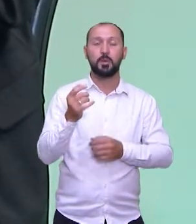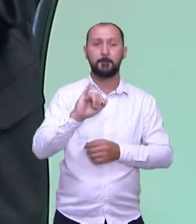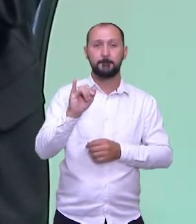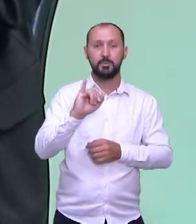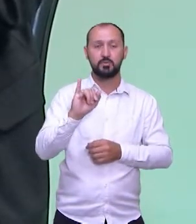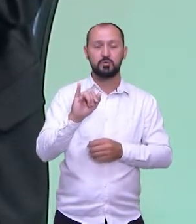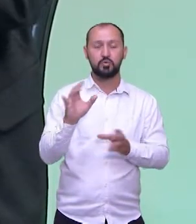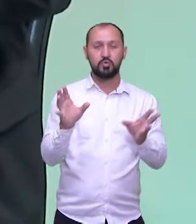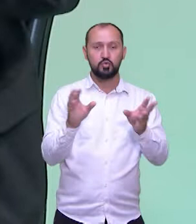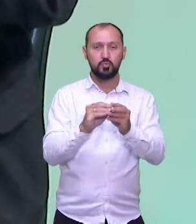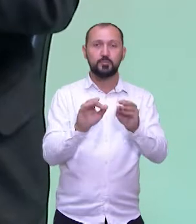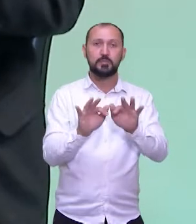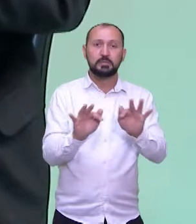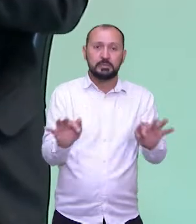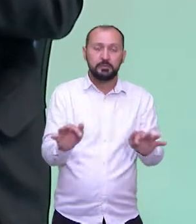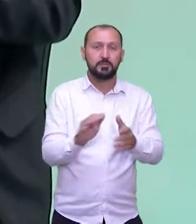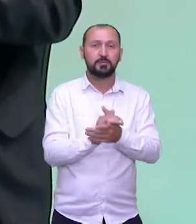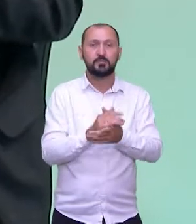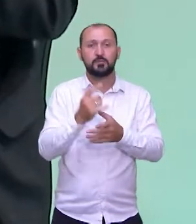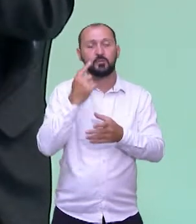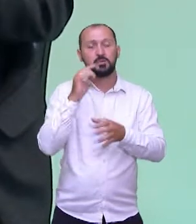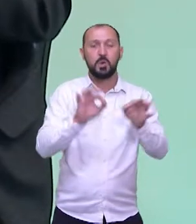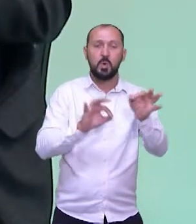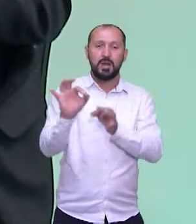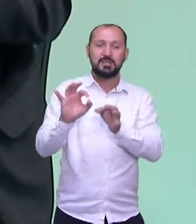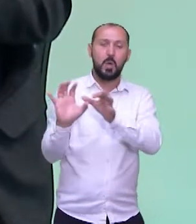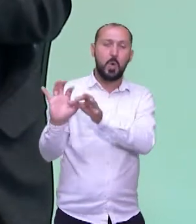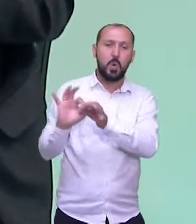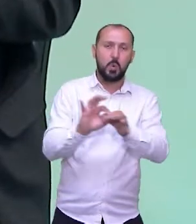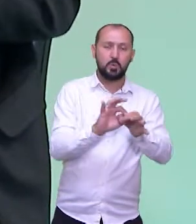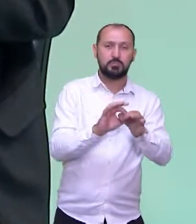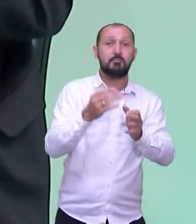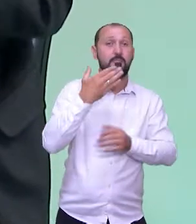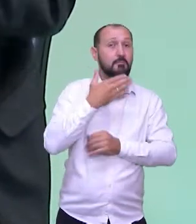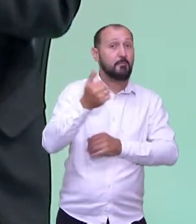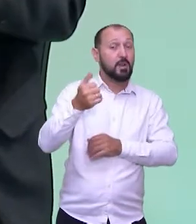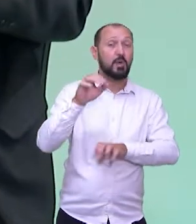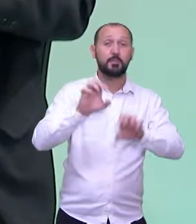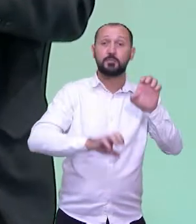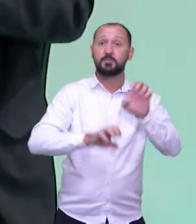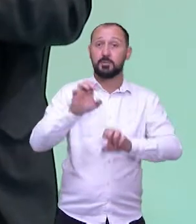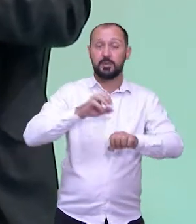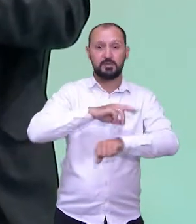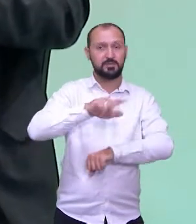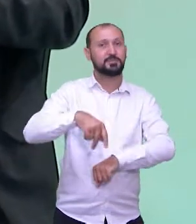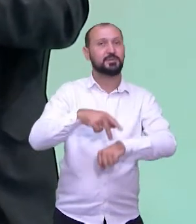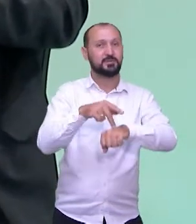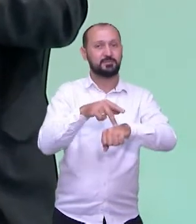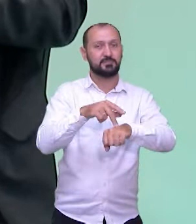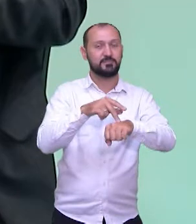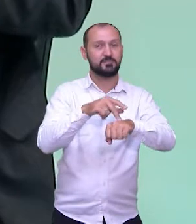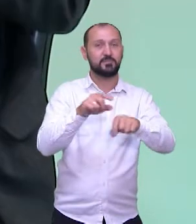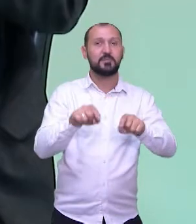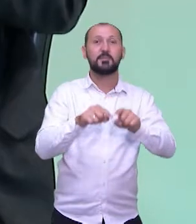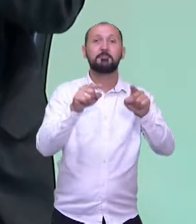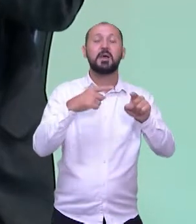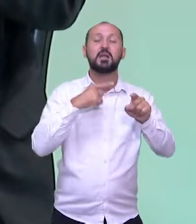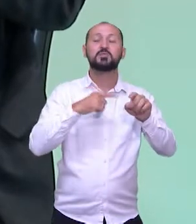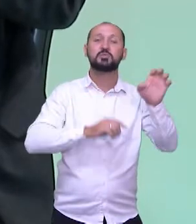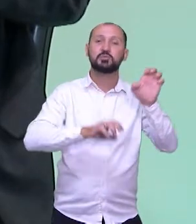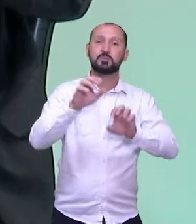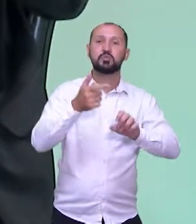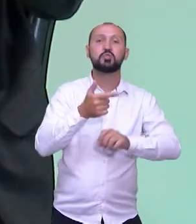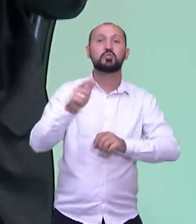então, tributária, a gente está falando de criar o cenário necessário não só para os empresários do nosso país, mas também